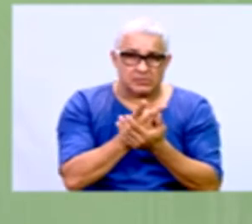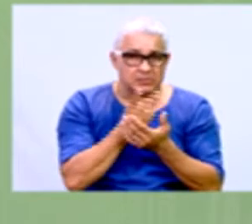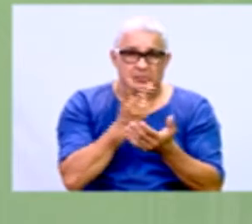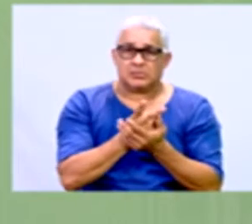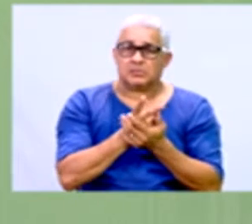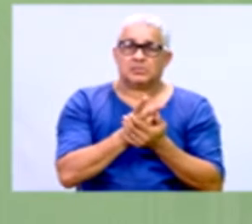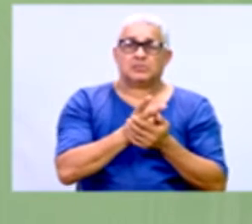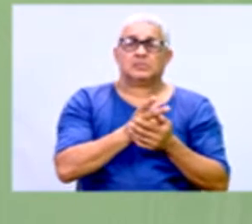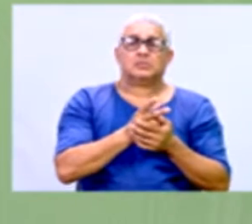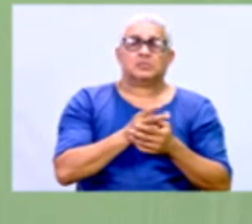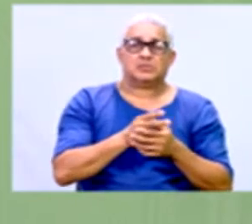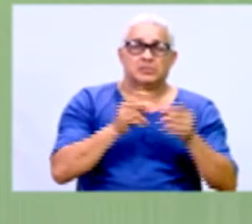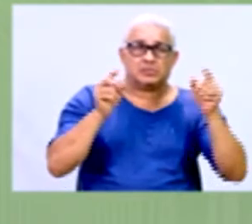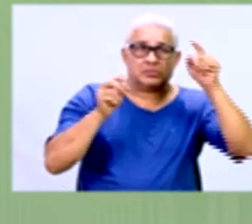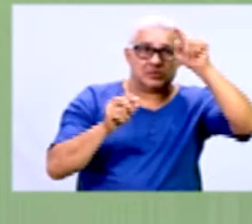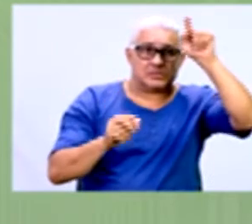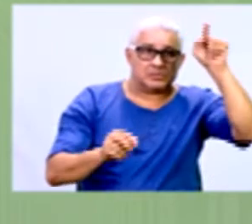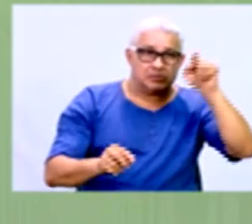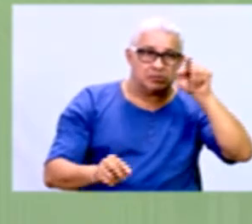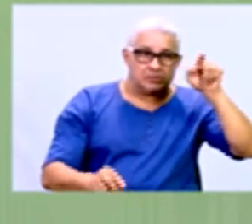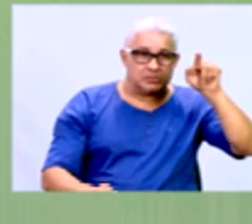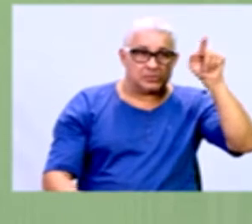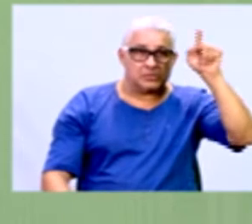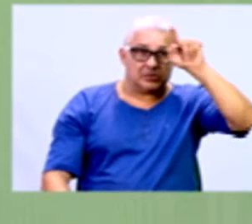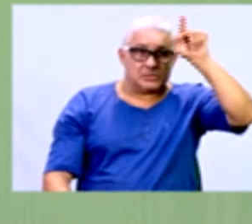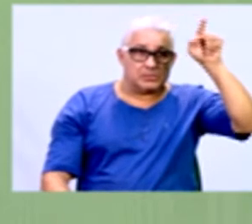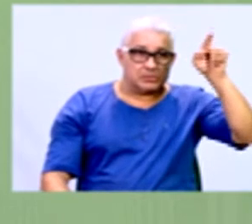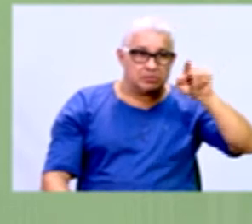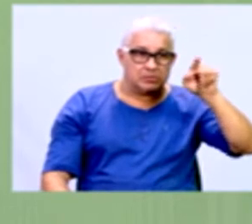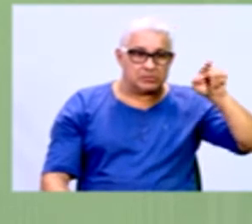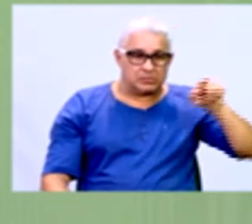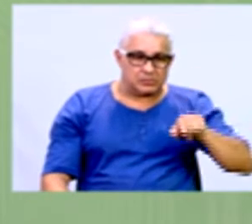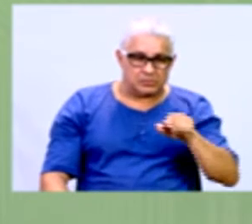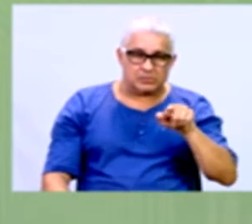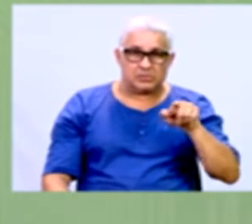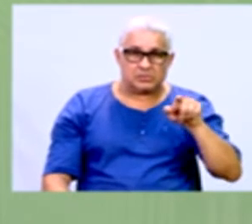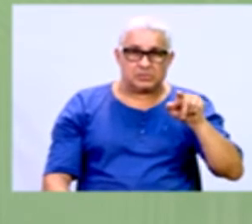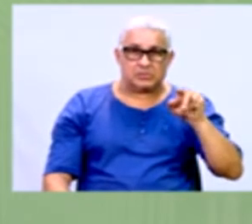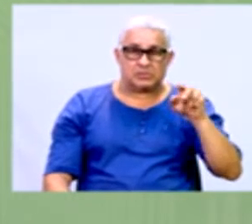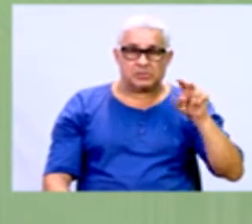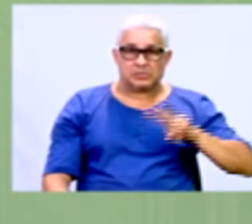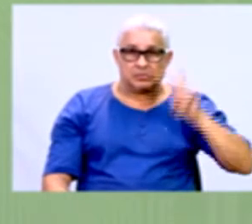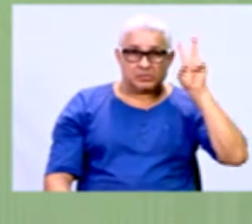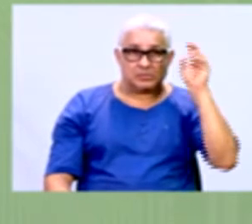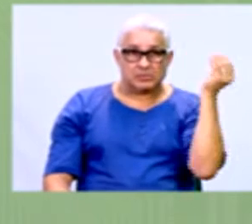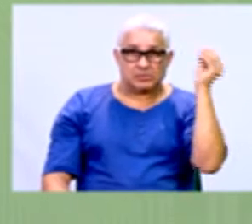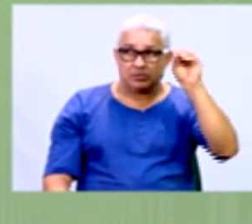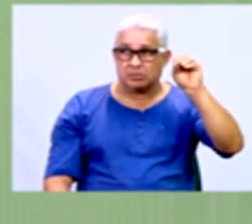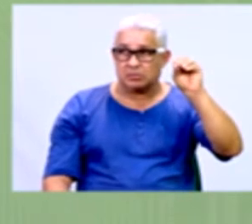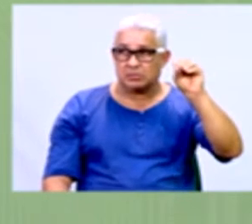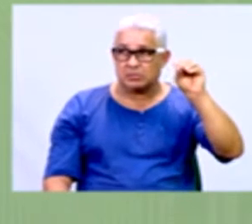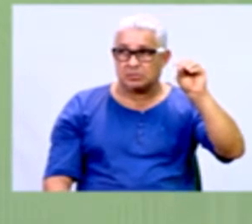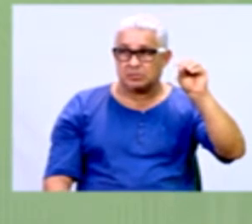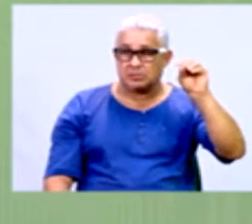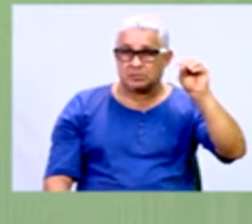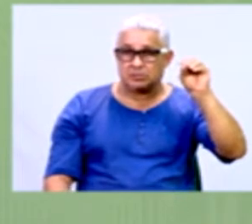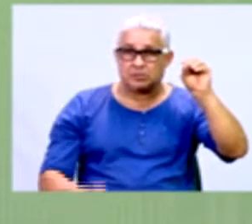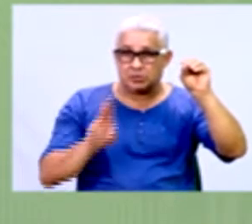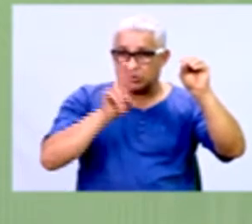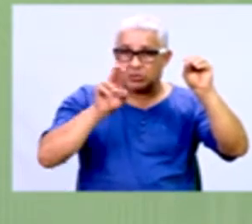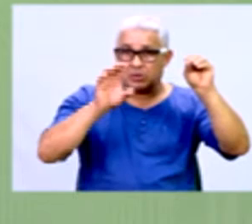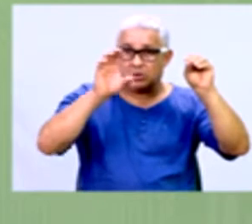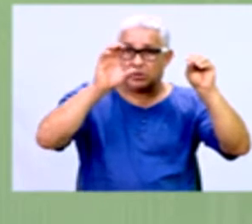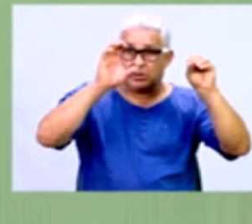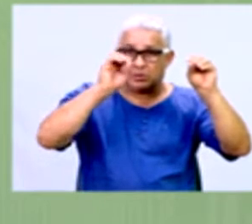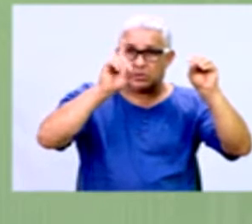Uma chave, certo? Que no caso, o valor dessa chave desculpa, essa chave se chama código,